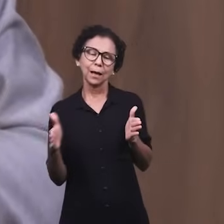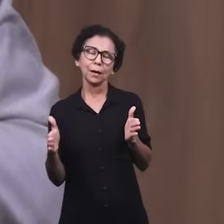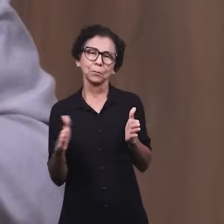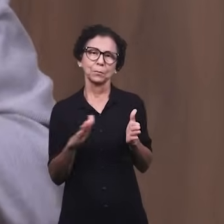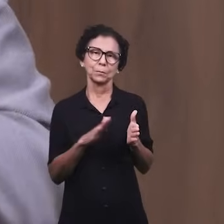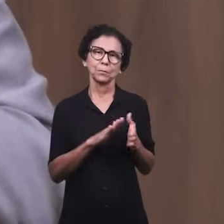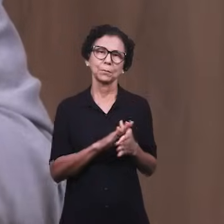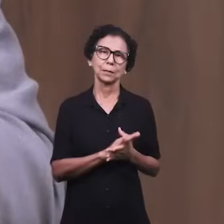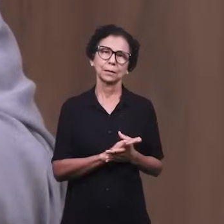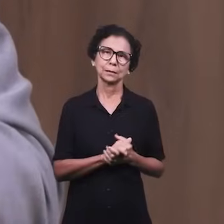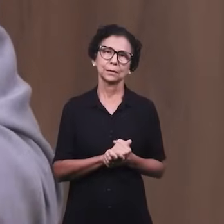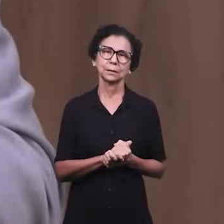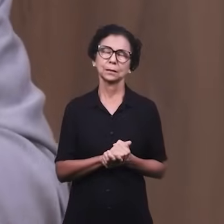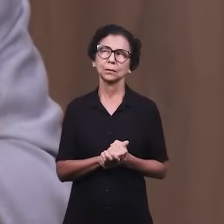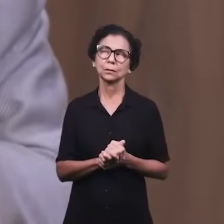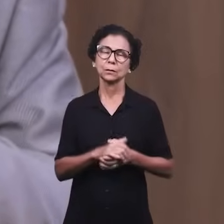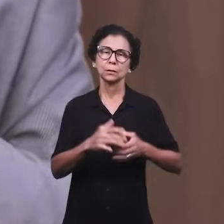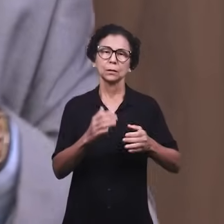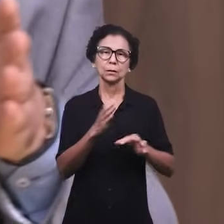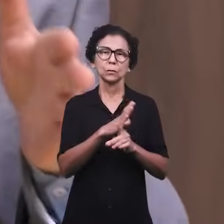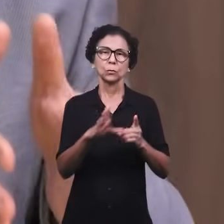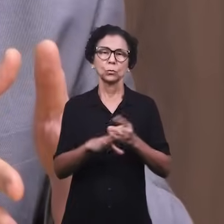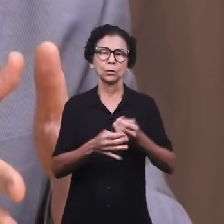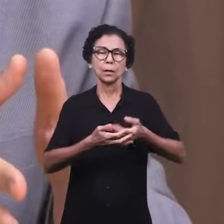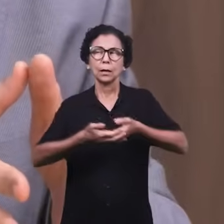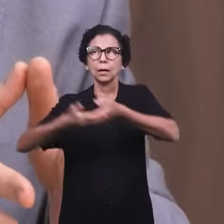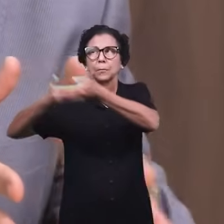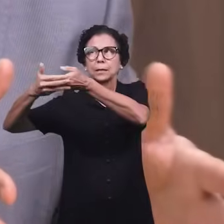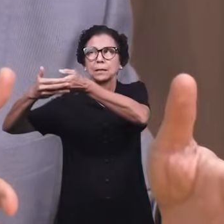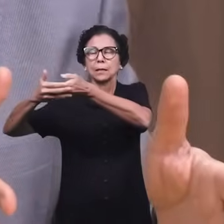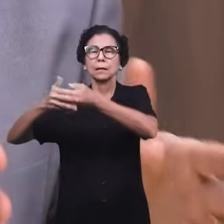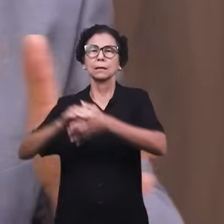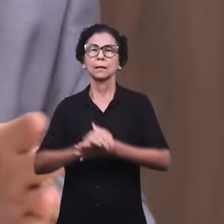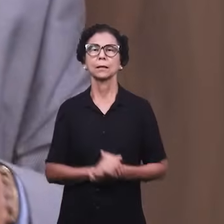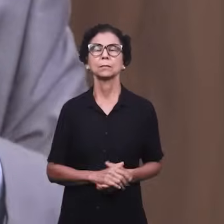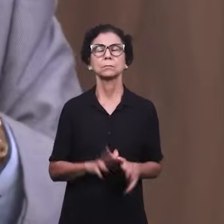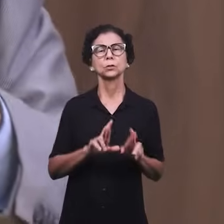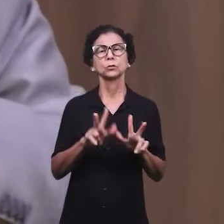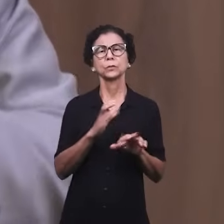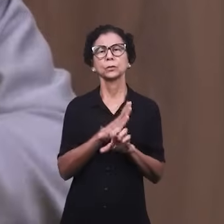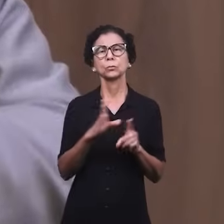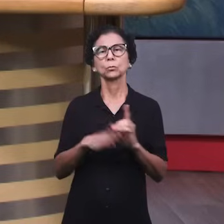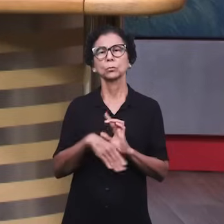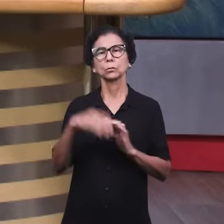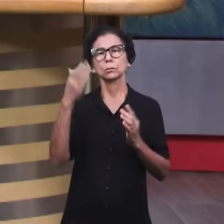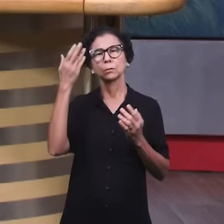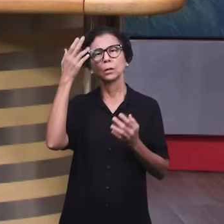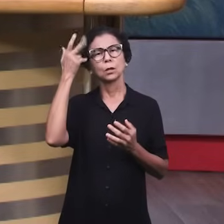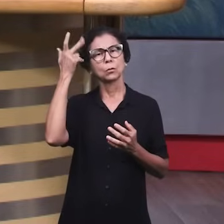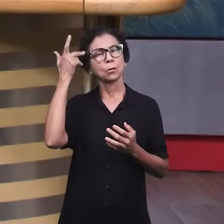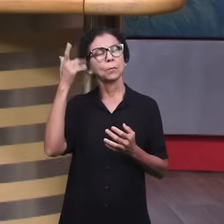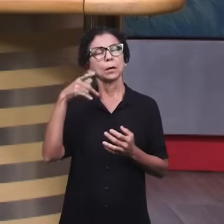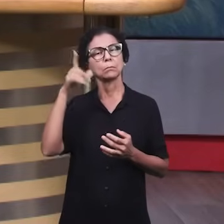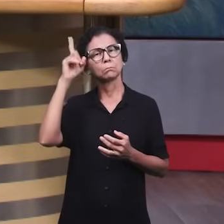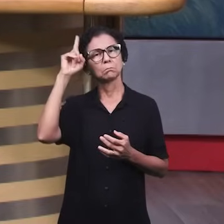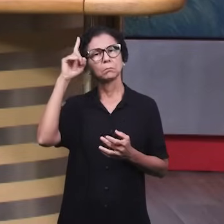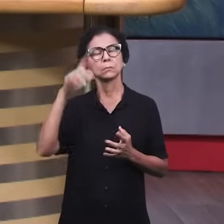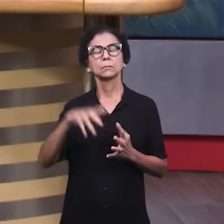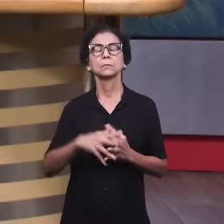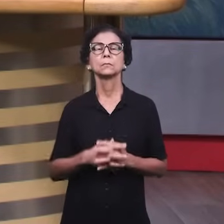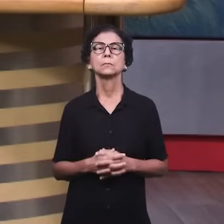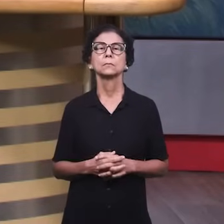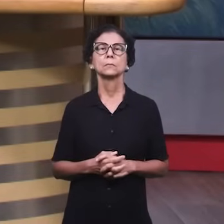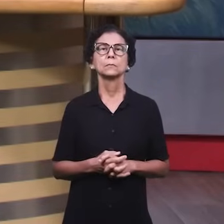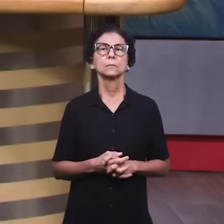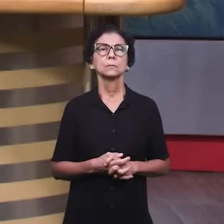O que diferencia um culto de apresentação por exemplo de um culto do dia a dia da igreja eu queria que vocês eh a partir desse